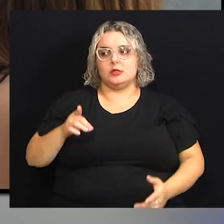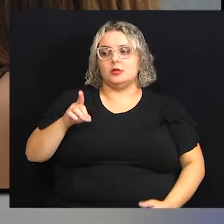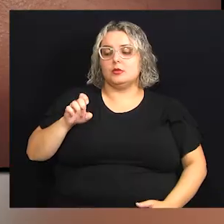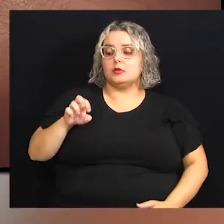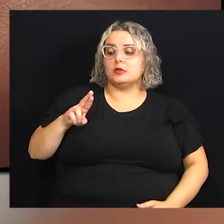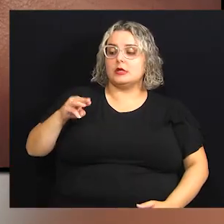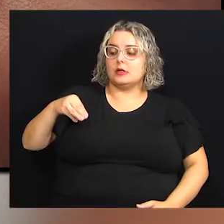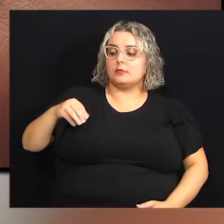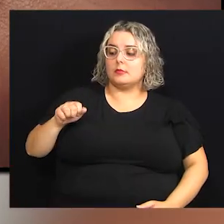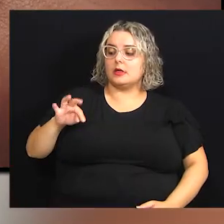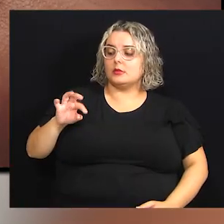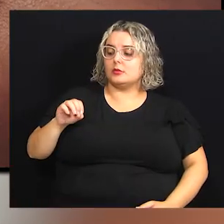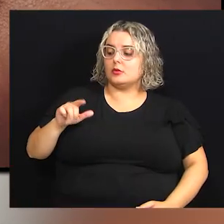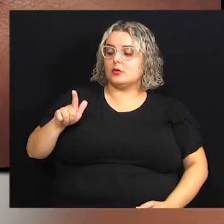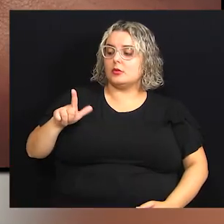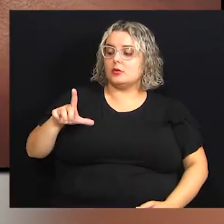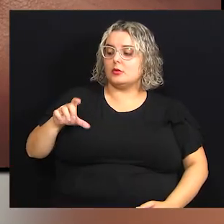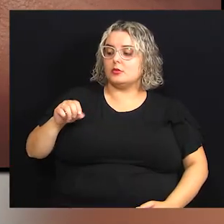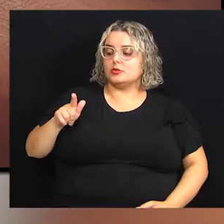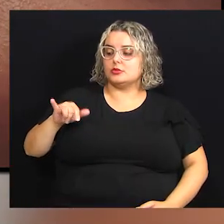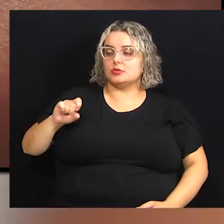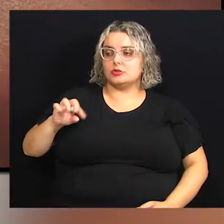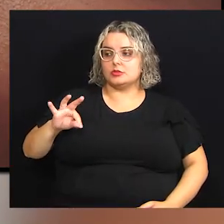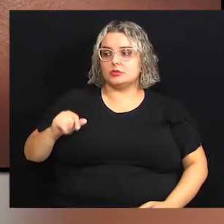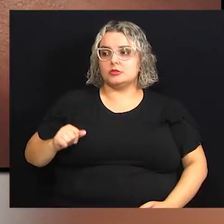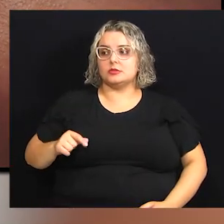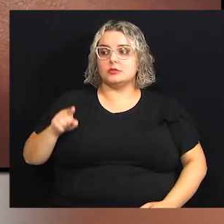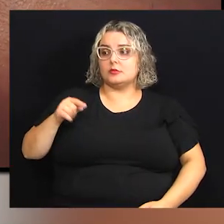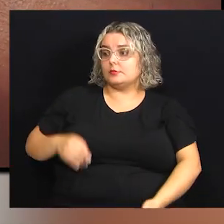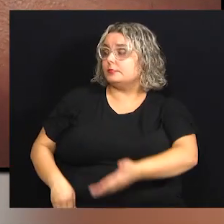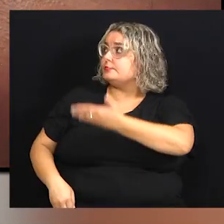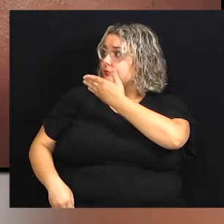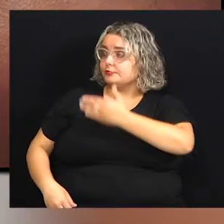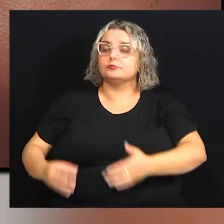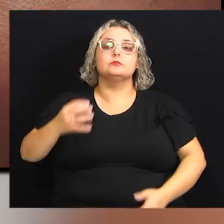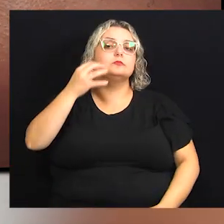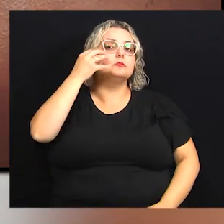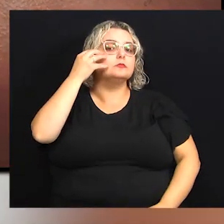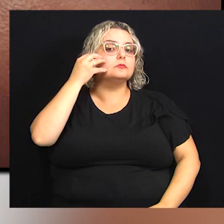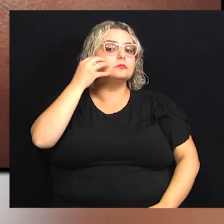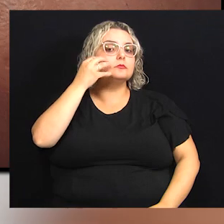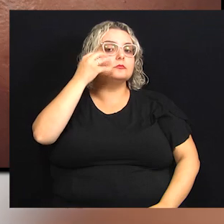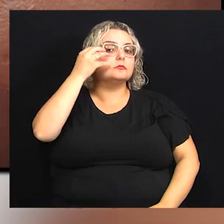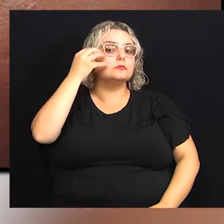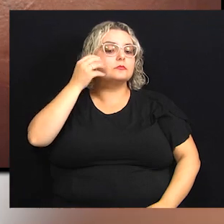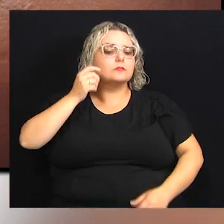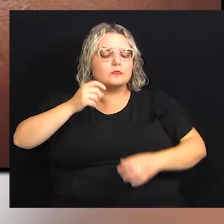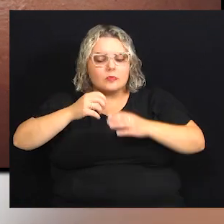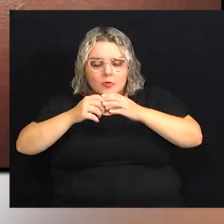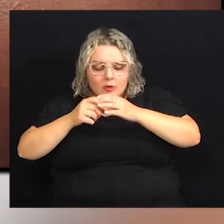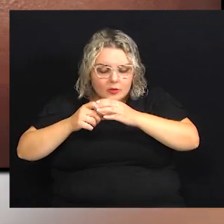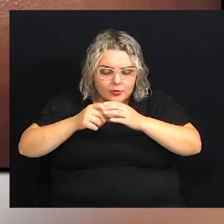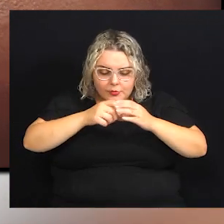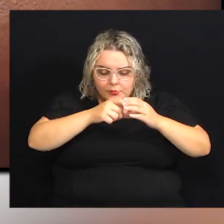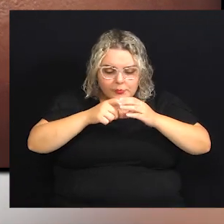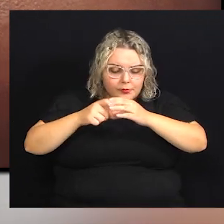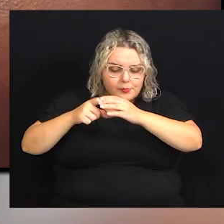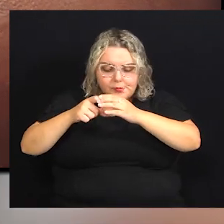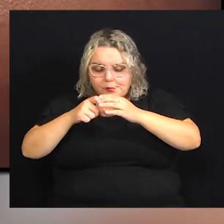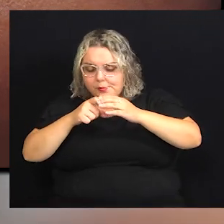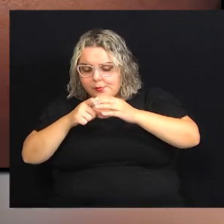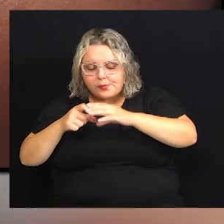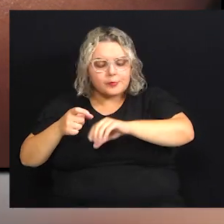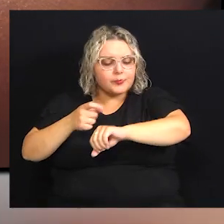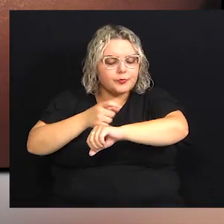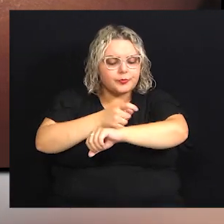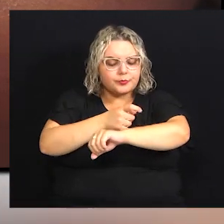que os dermatologistas principalmente usam, a dermatoscopia é uma delas, que você faz, é uma lupa especial que